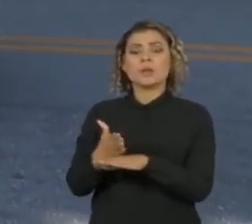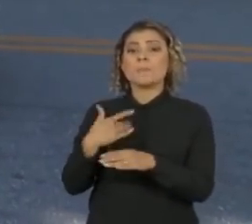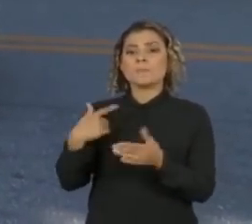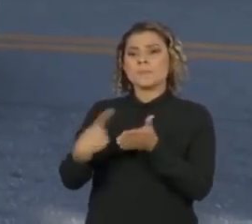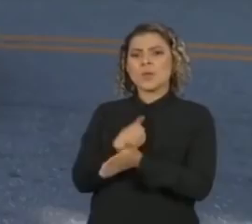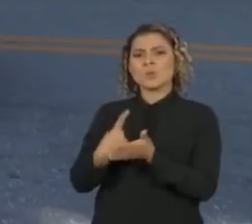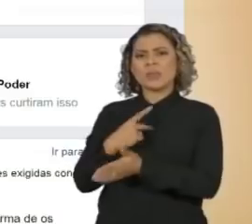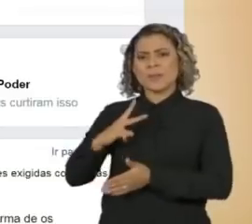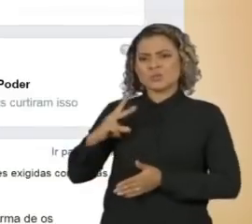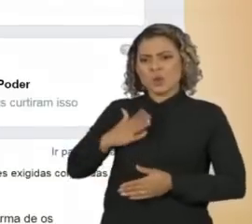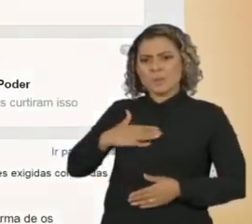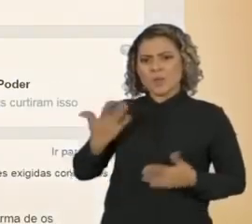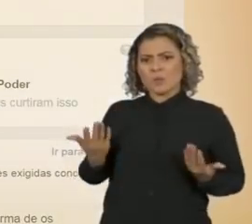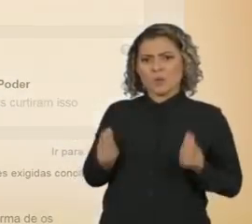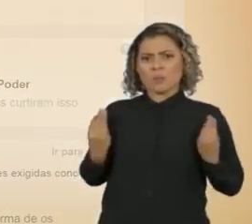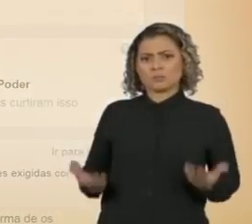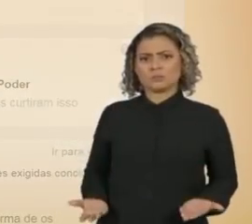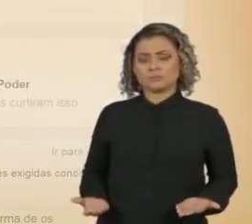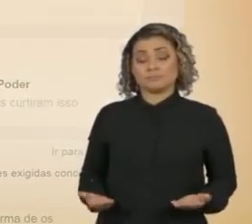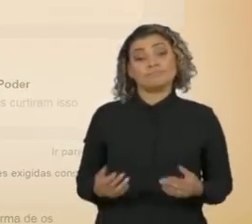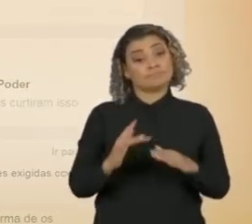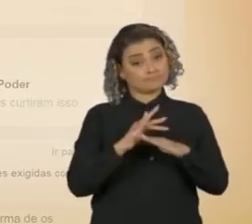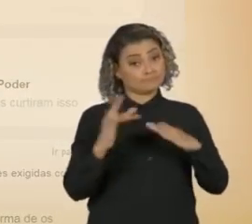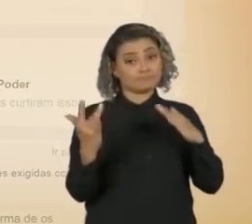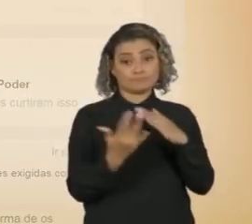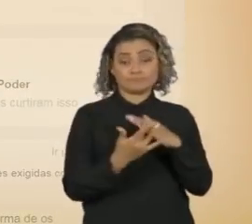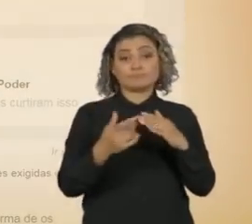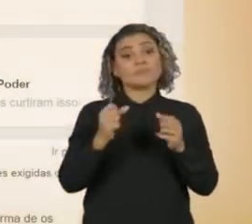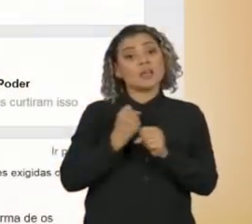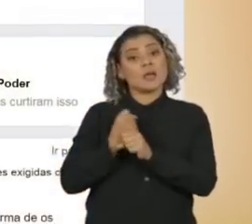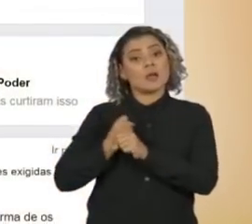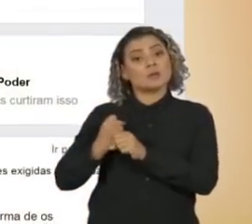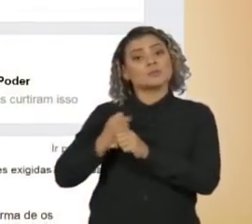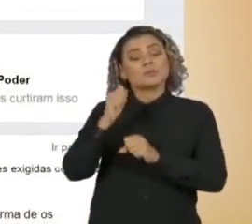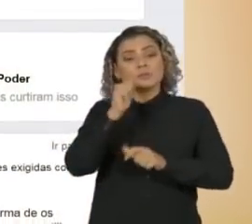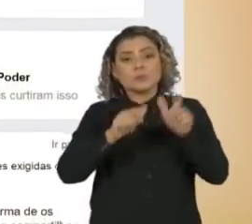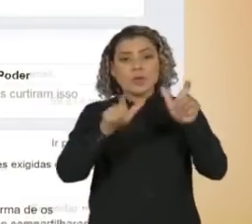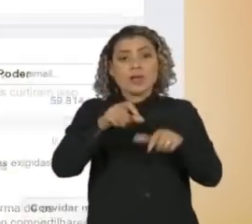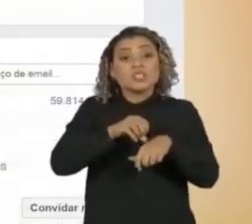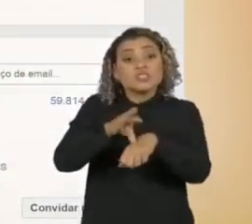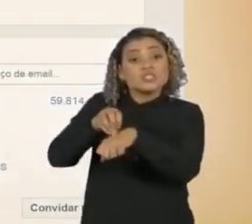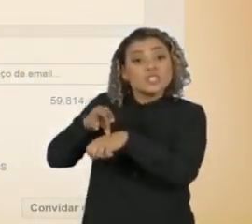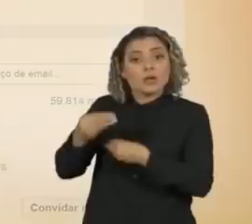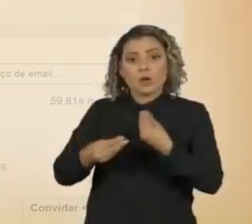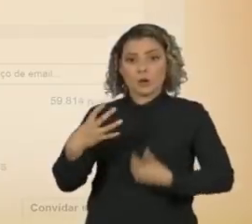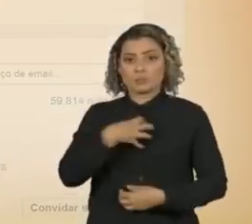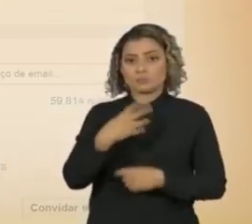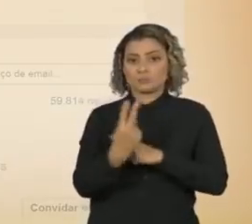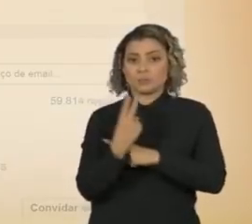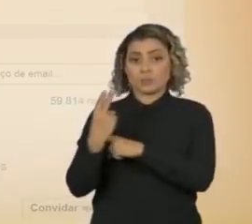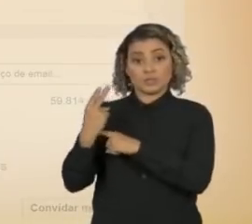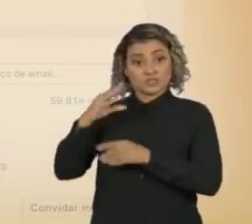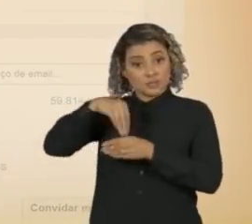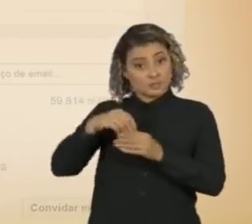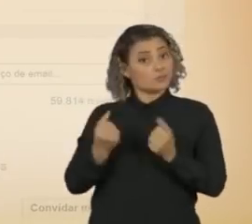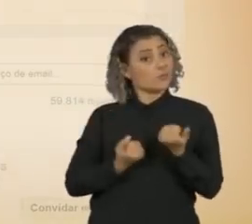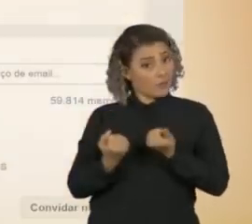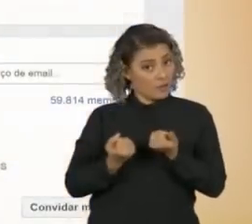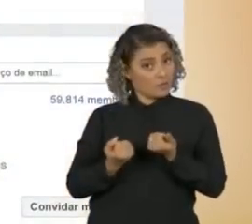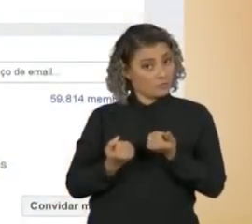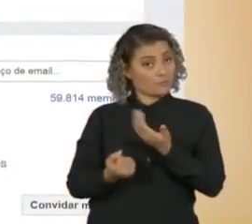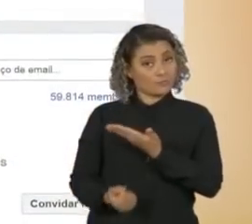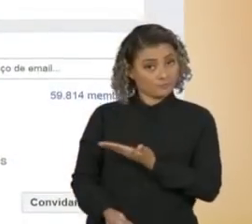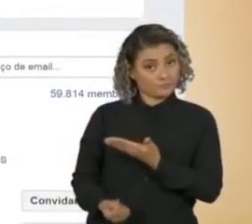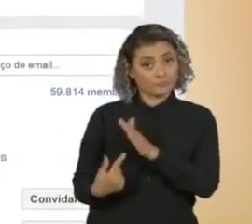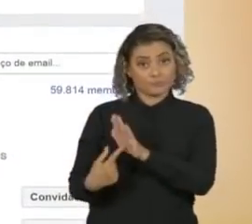coisas pessoais minhas. Nas redes sociais, há anos, mulheres trocam dicas de como se proteger dentro do carro, o que